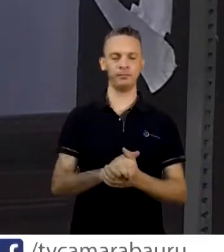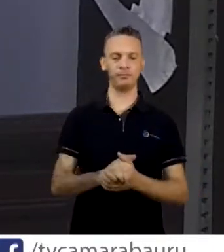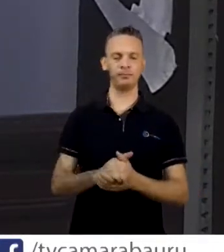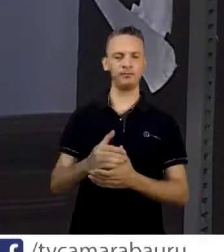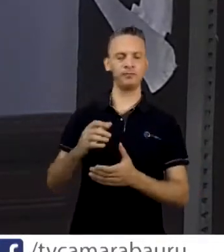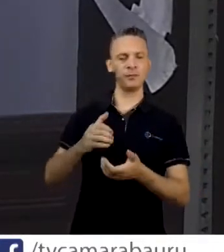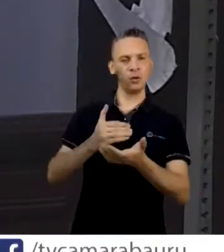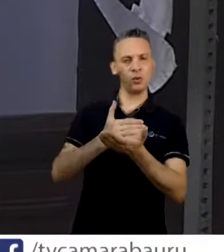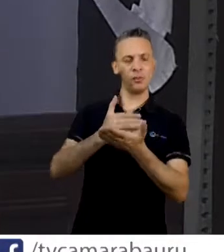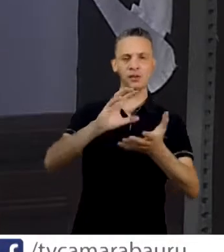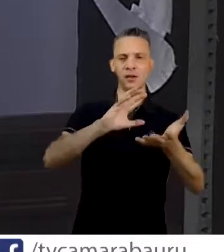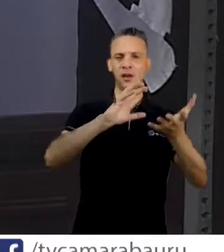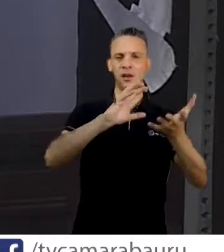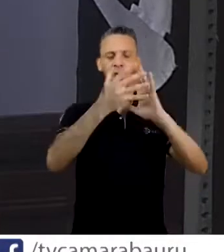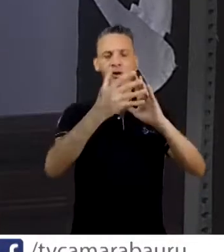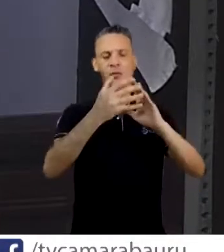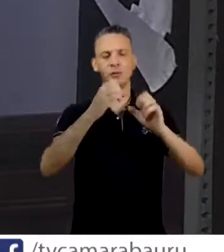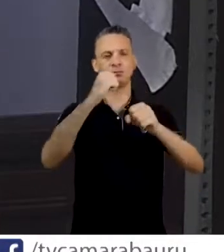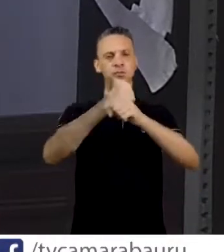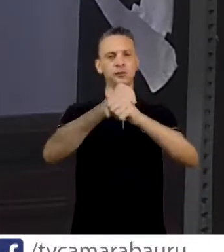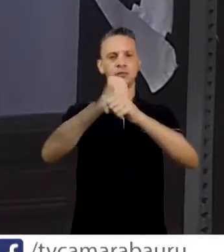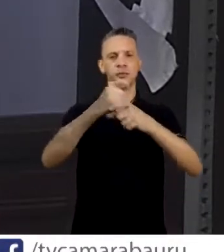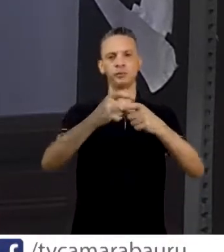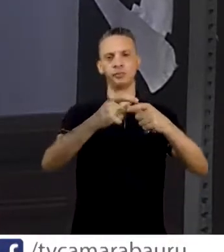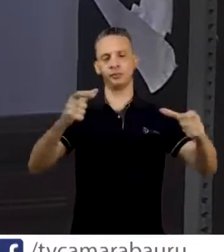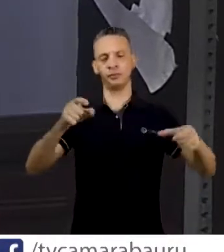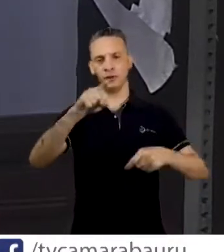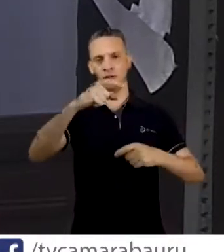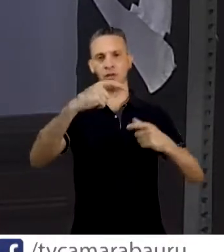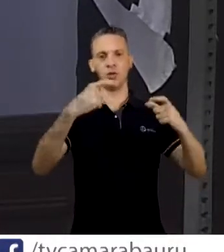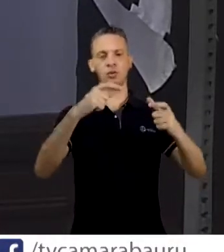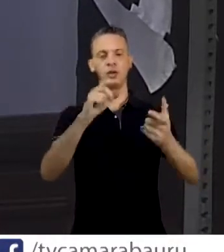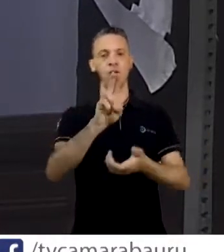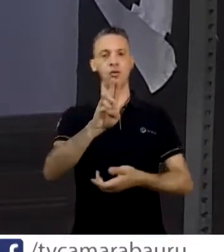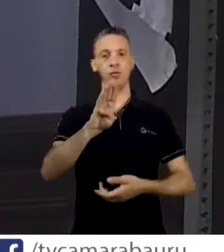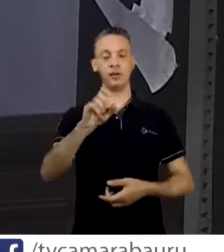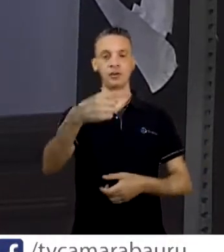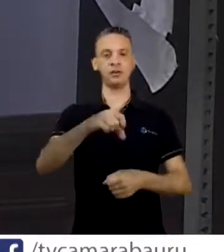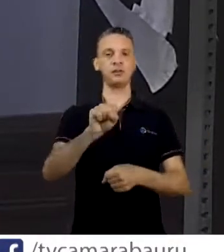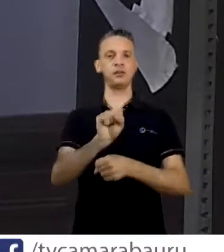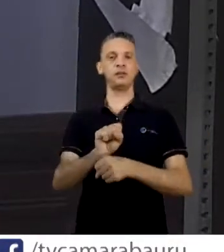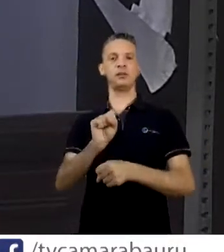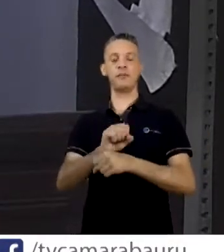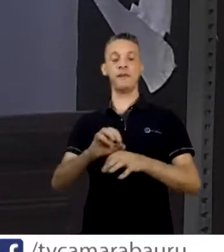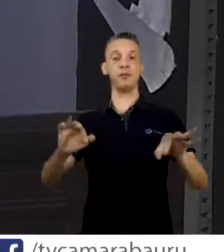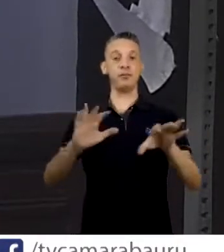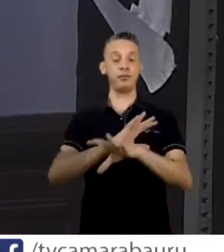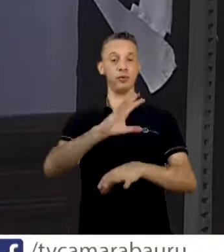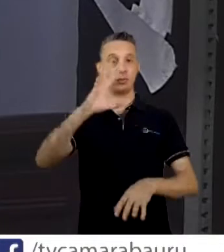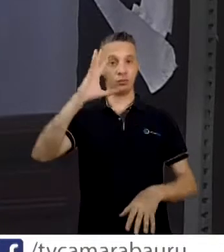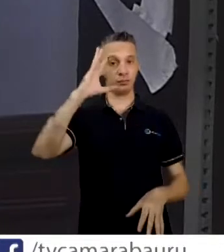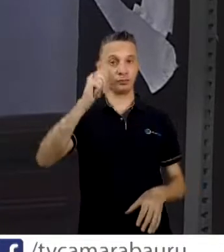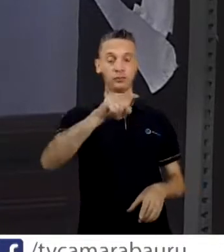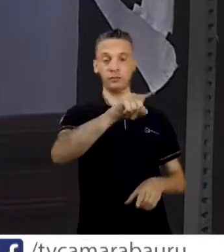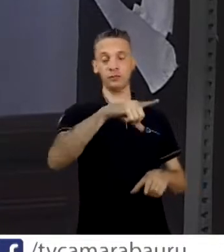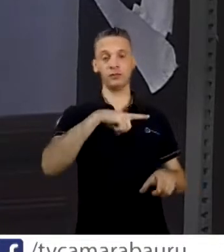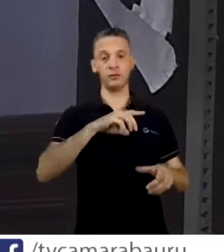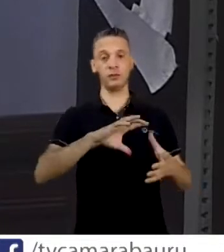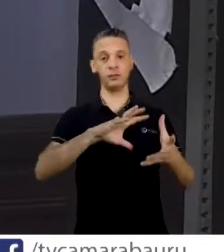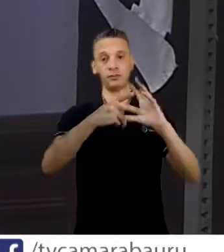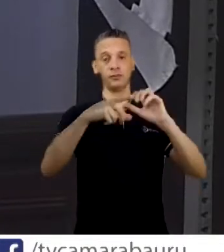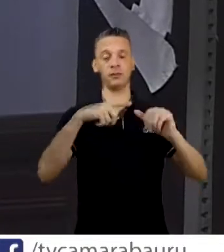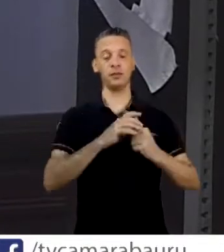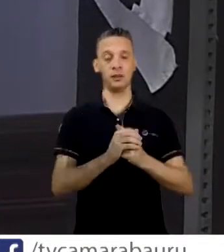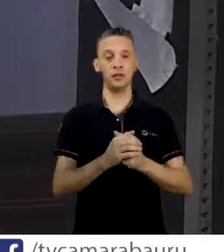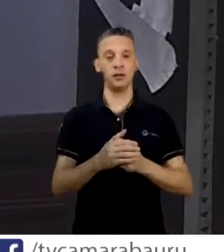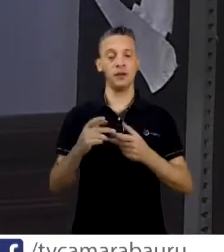e a ampliação dela, estamos aguardando a conclusão. E o senhor prefeito realmente fez uma visita, juntamente com este